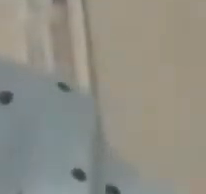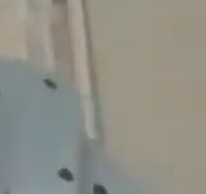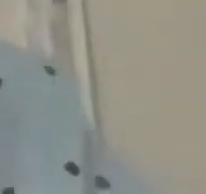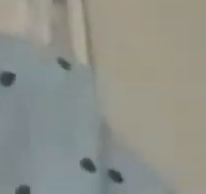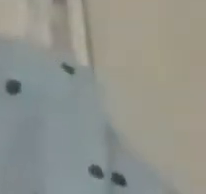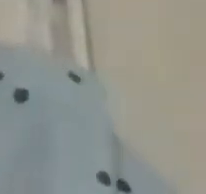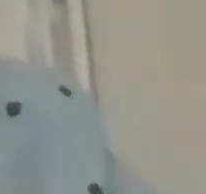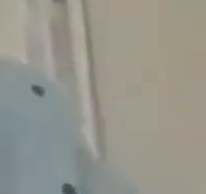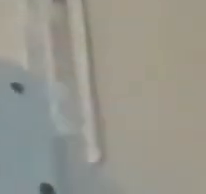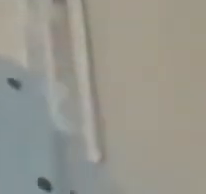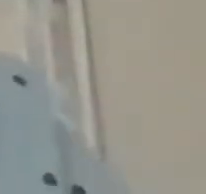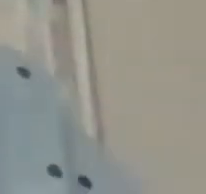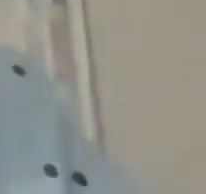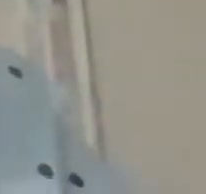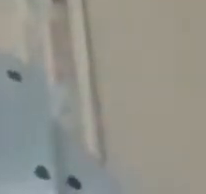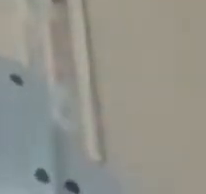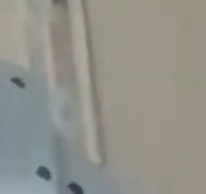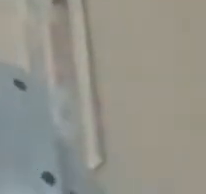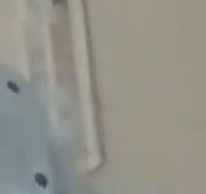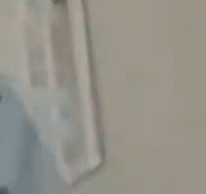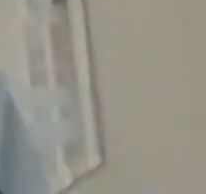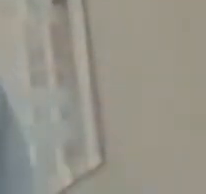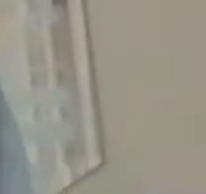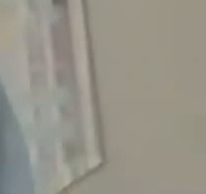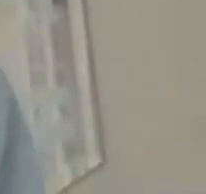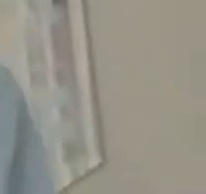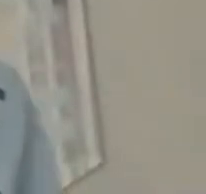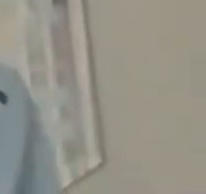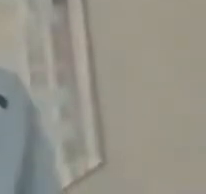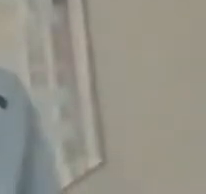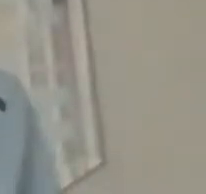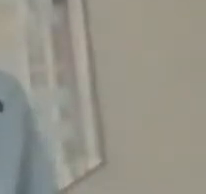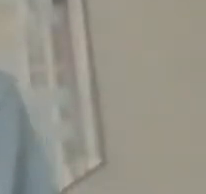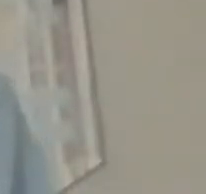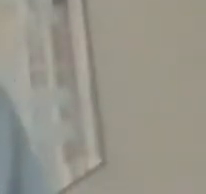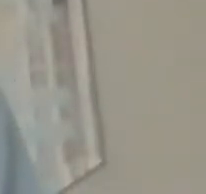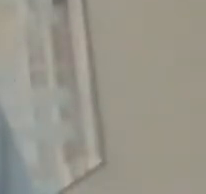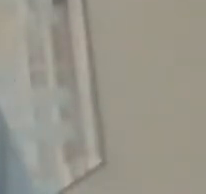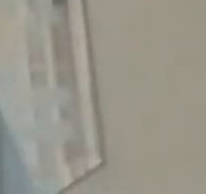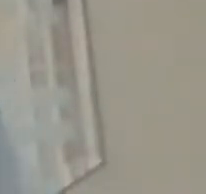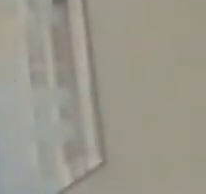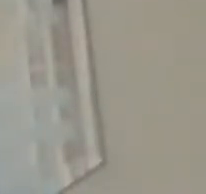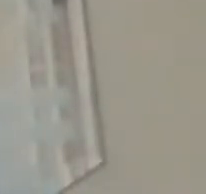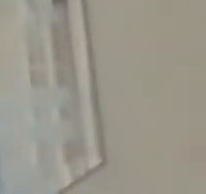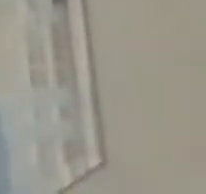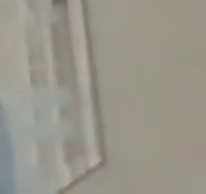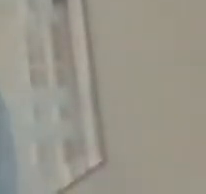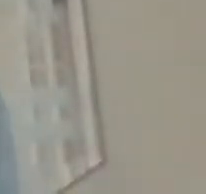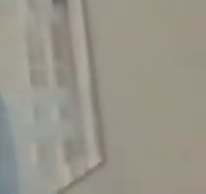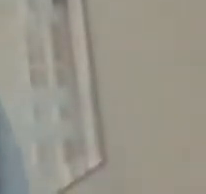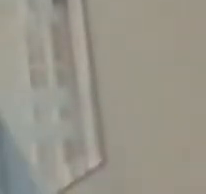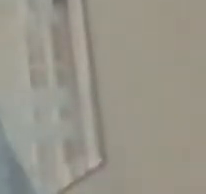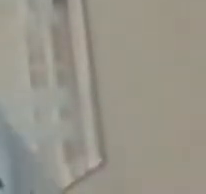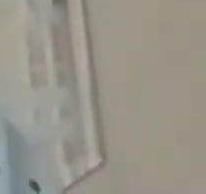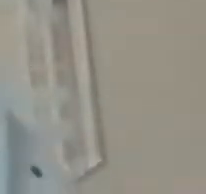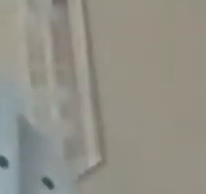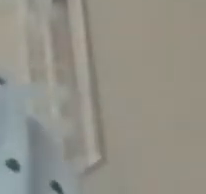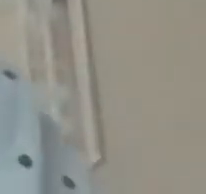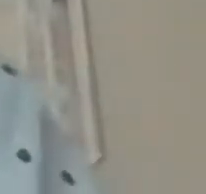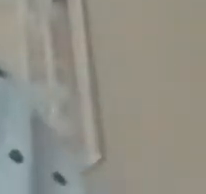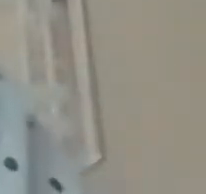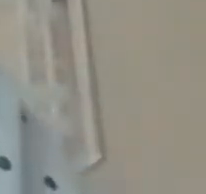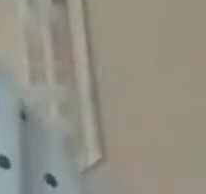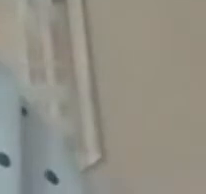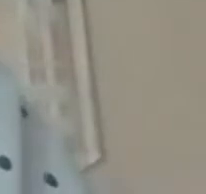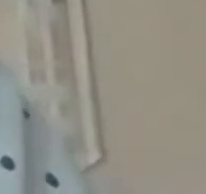Bom, muito boa toda a explicação. Nós, às vezes, de fora, não conseguimos